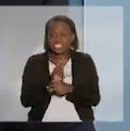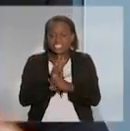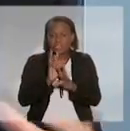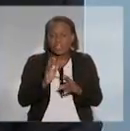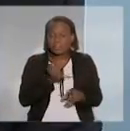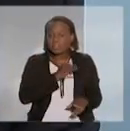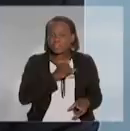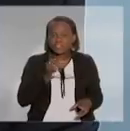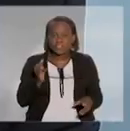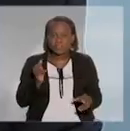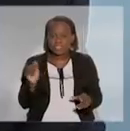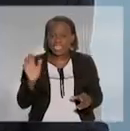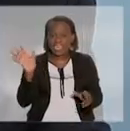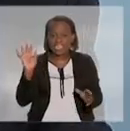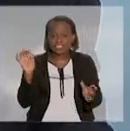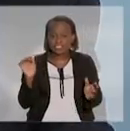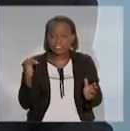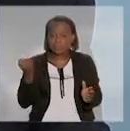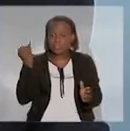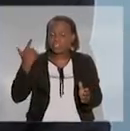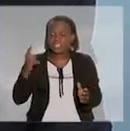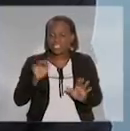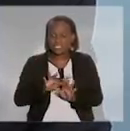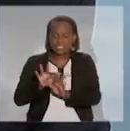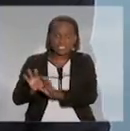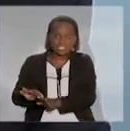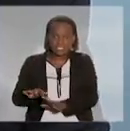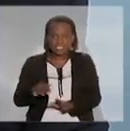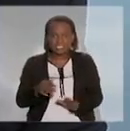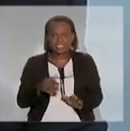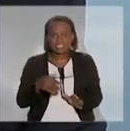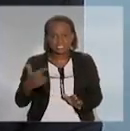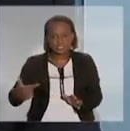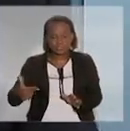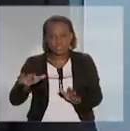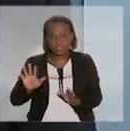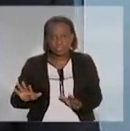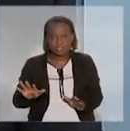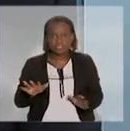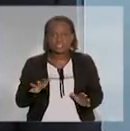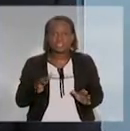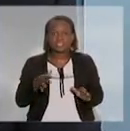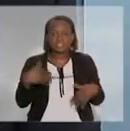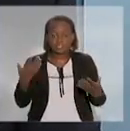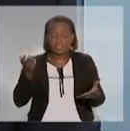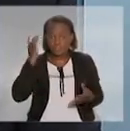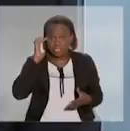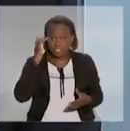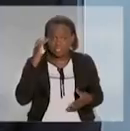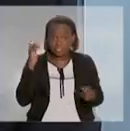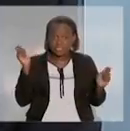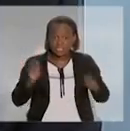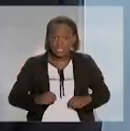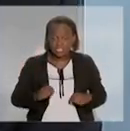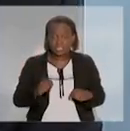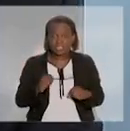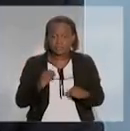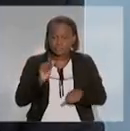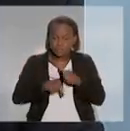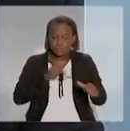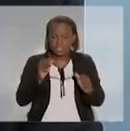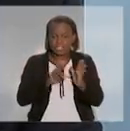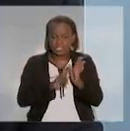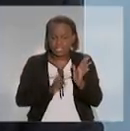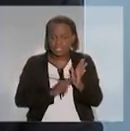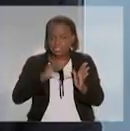diria, perfumaria para o que a gente tem no nosso plano. Então, eu acho que a gente poderia mudar